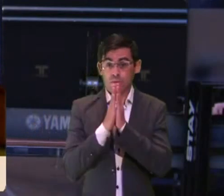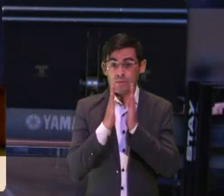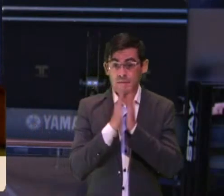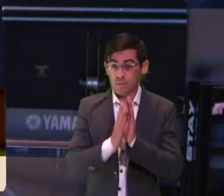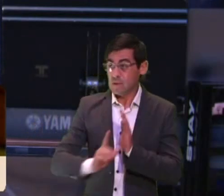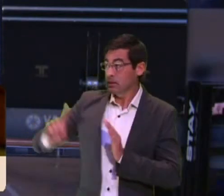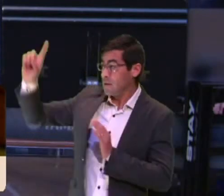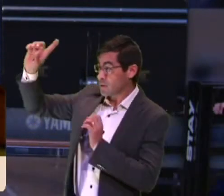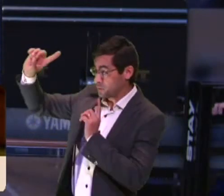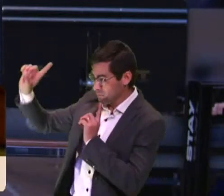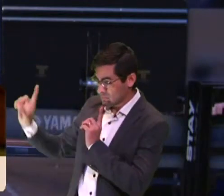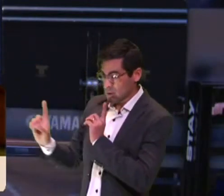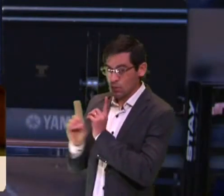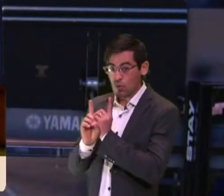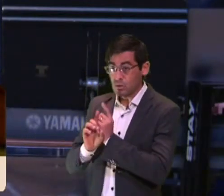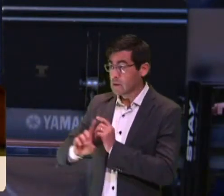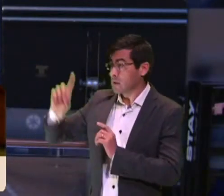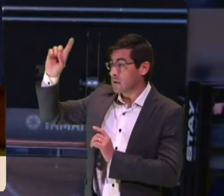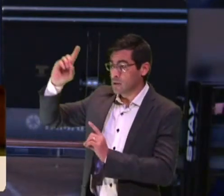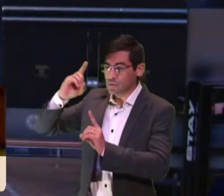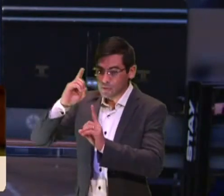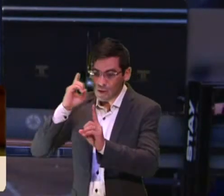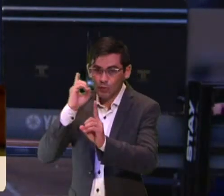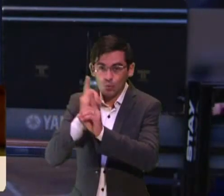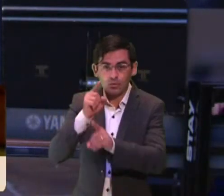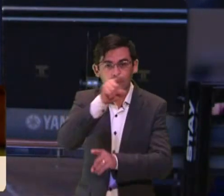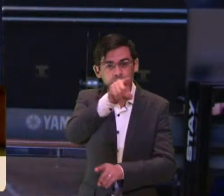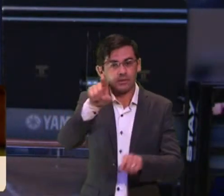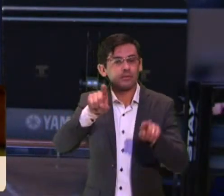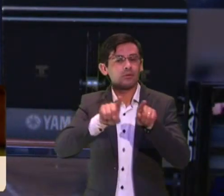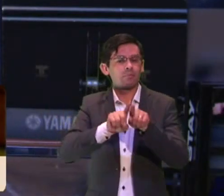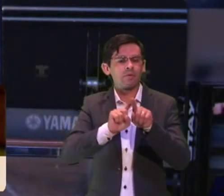encontre, com o coração